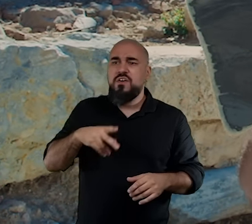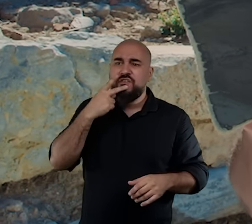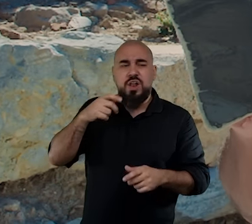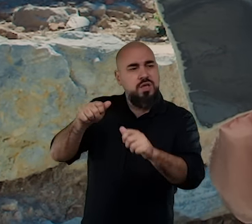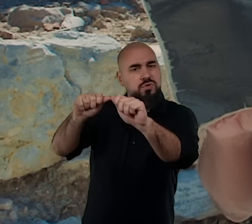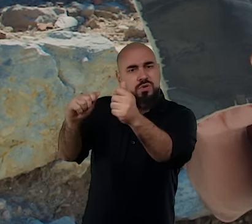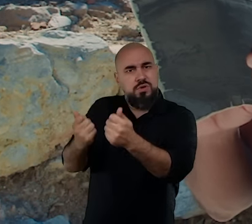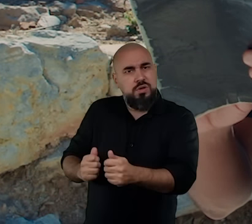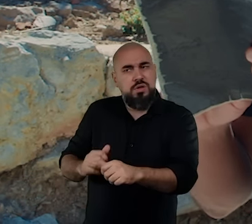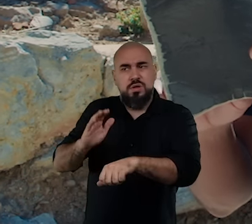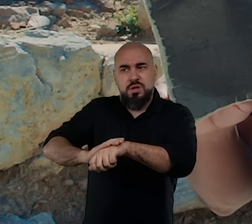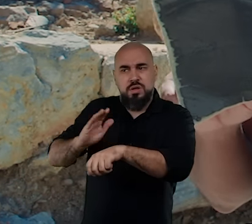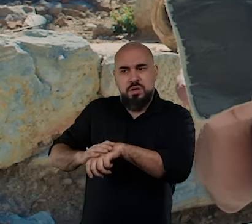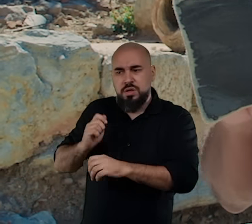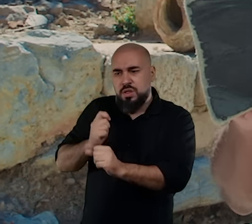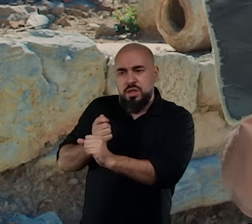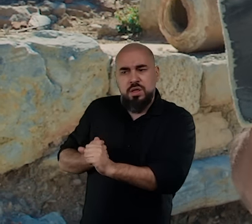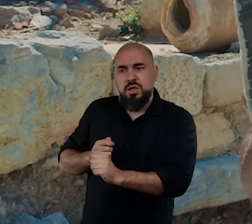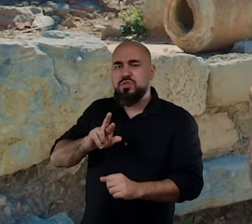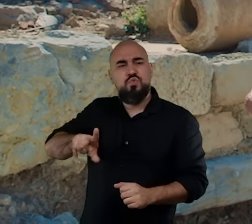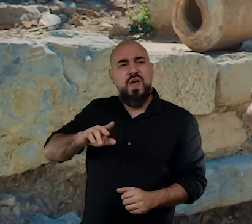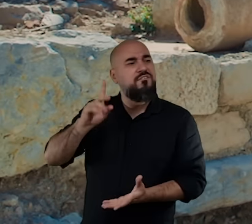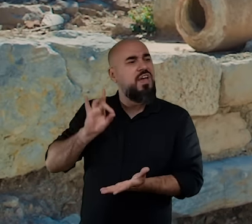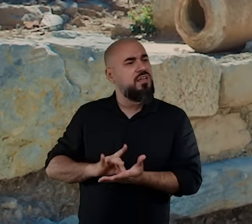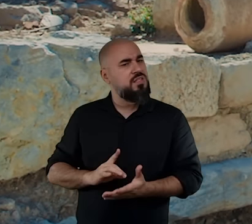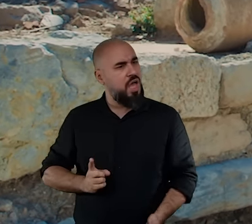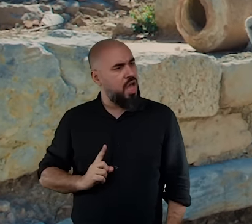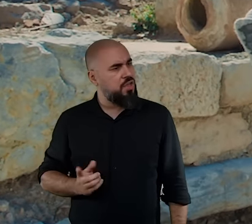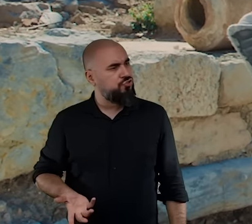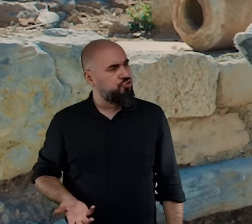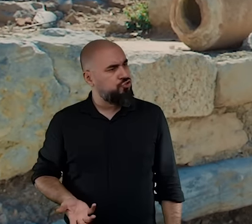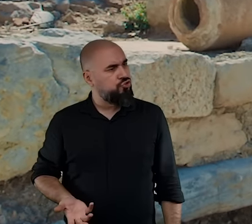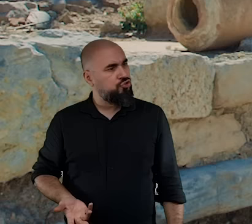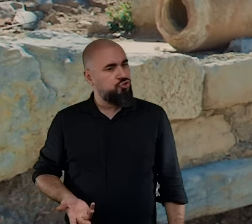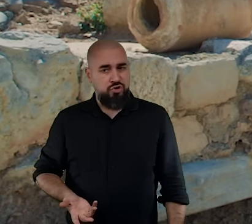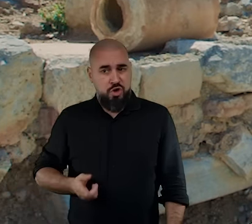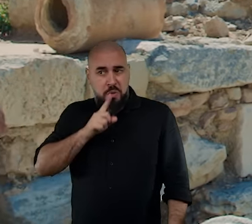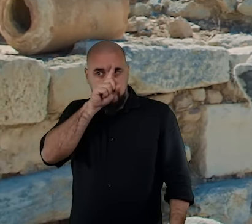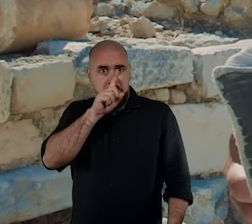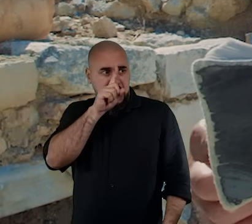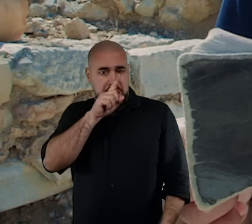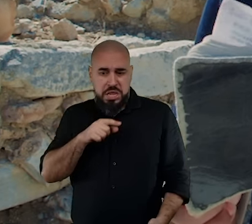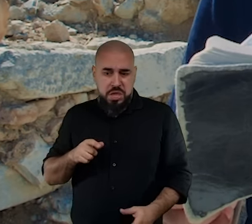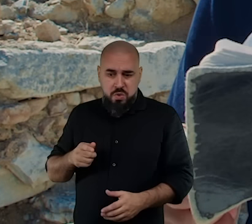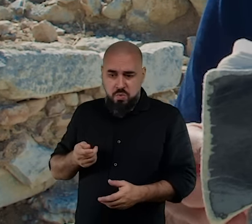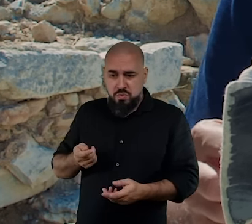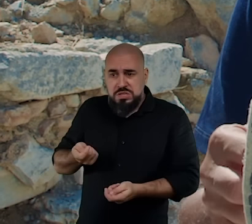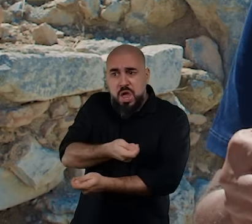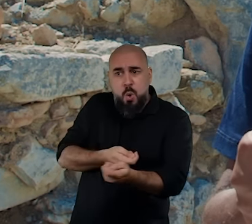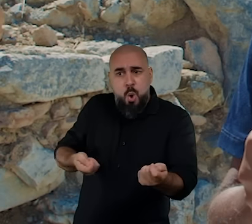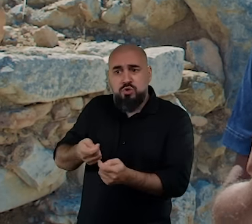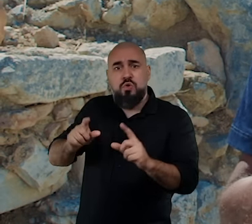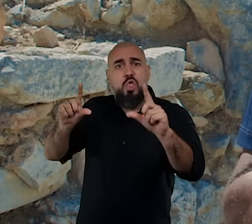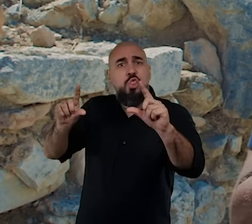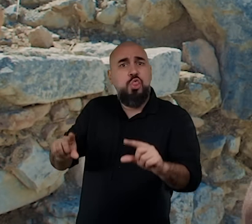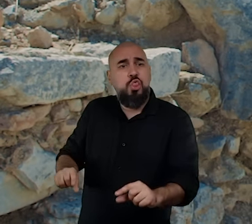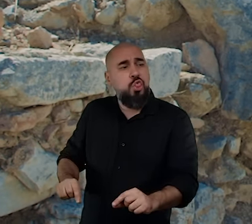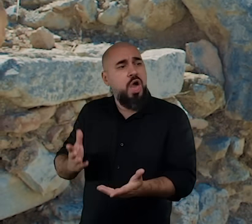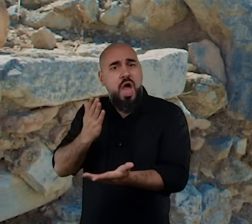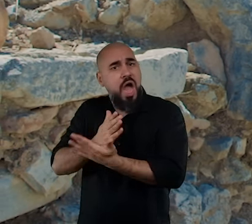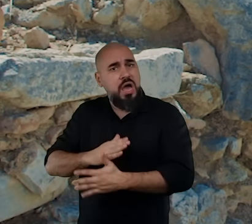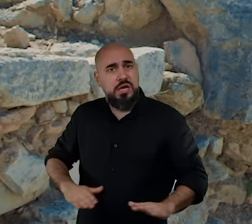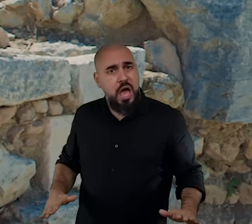os deuses feitos por mãos humanas não são deuses de verdade. Não somente há perigo de que o nosso negócio caia em descrédito,